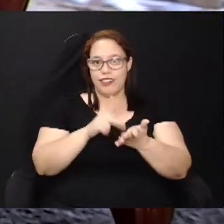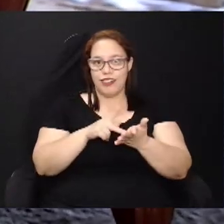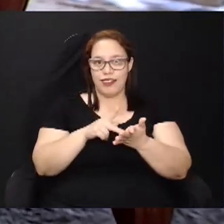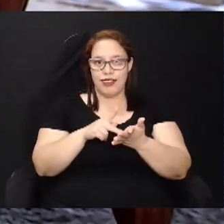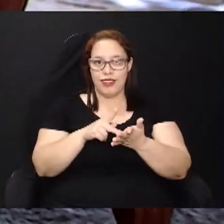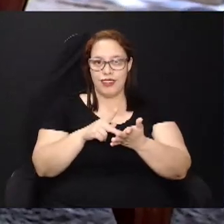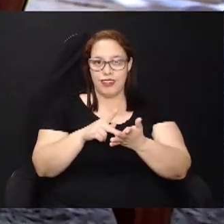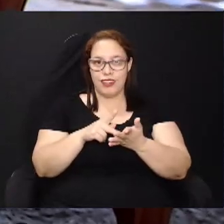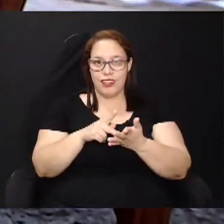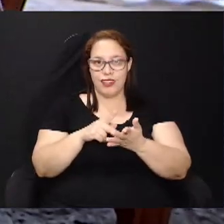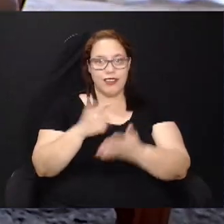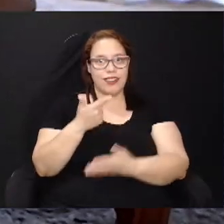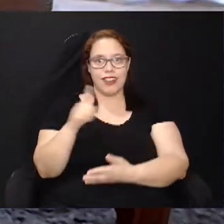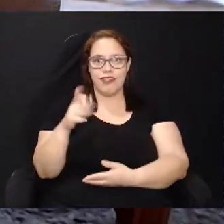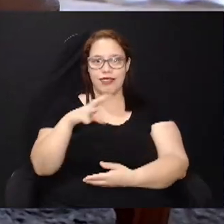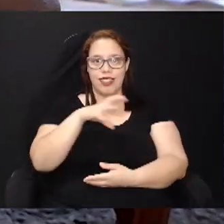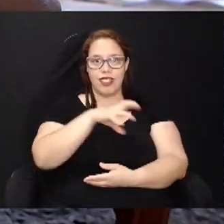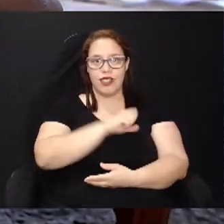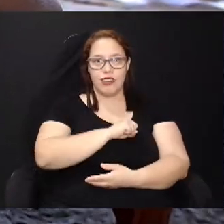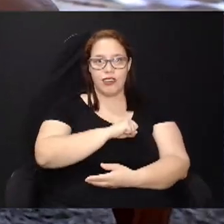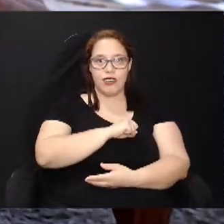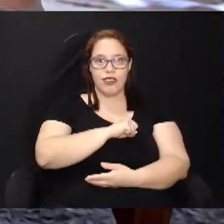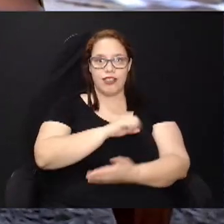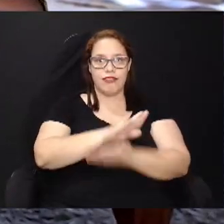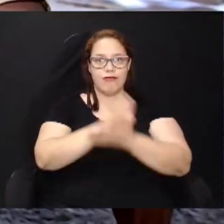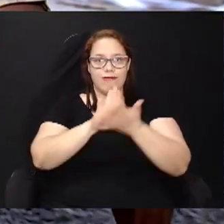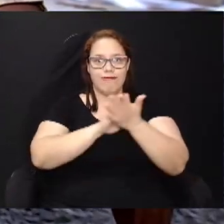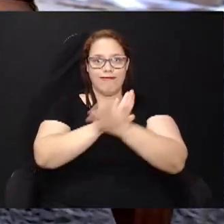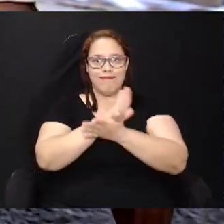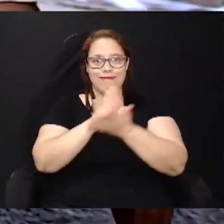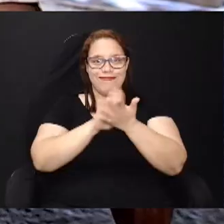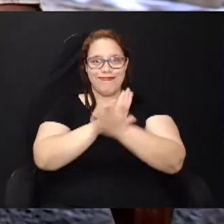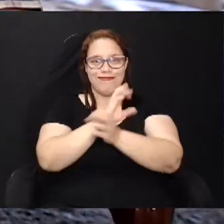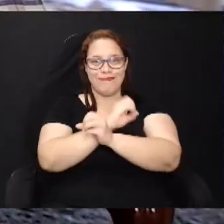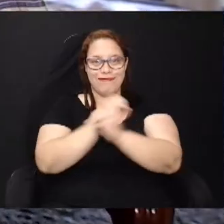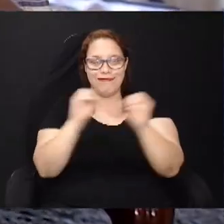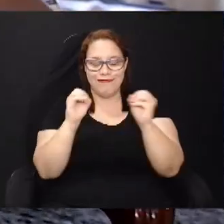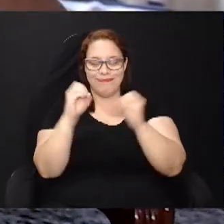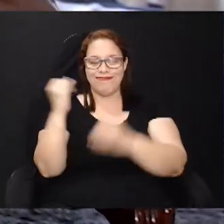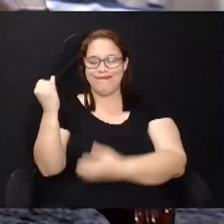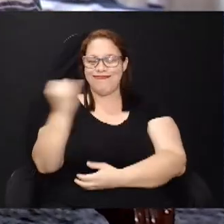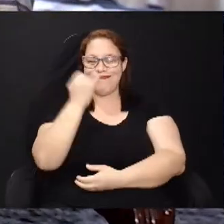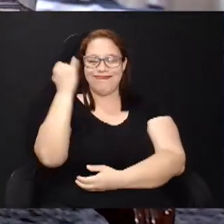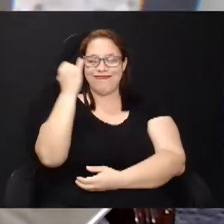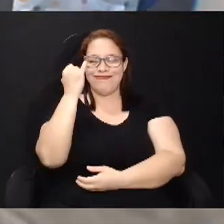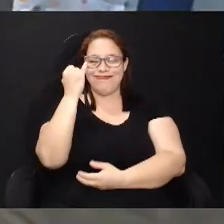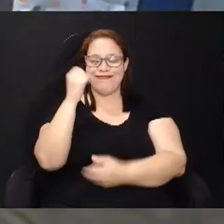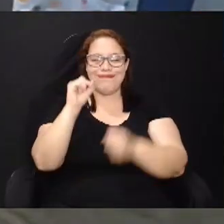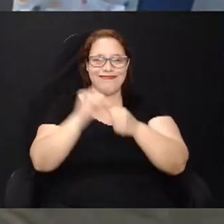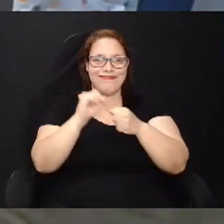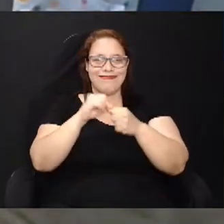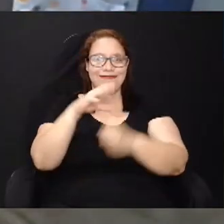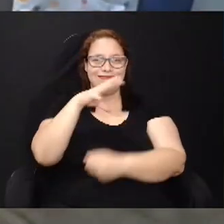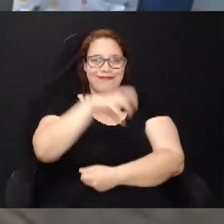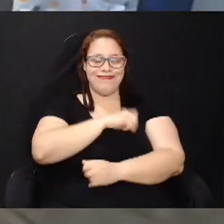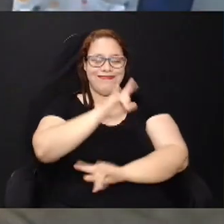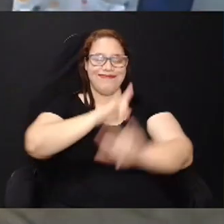sem amor, você não tem nada. É muito importante cada coisa que a gente for fazer, fazer com muito amor.